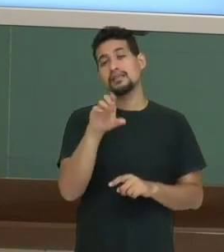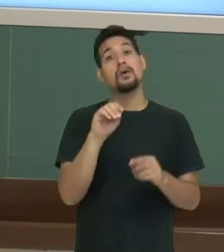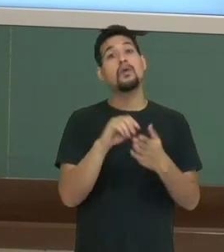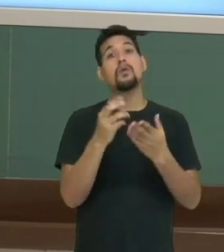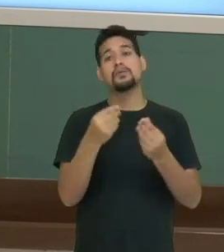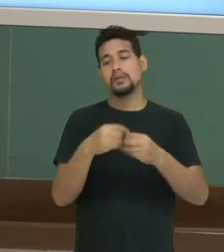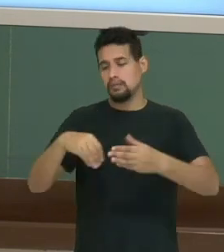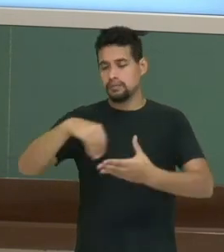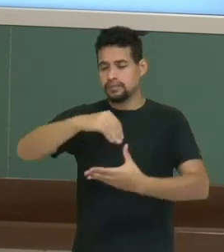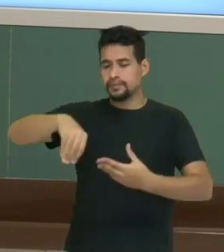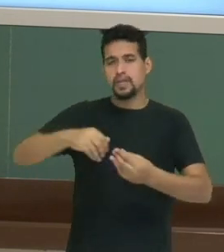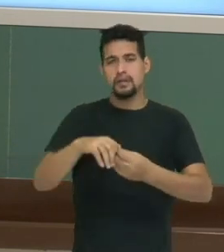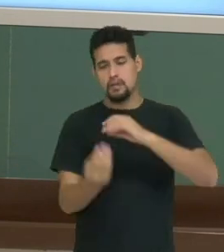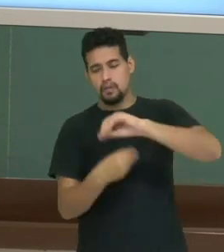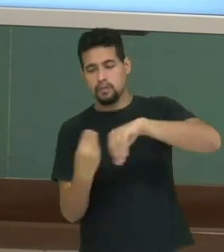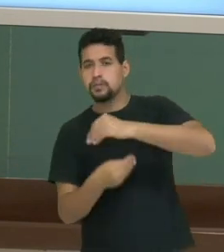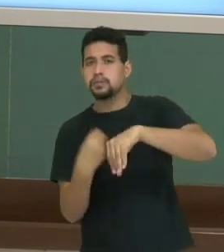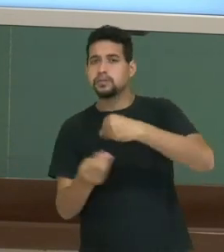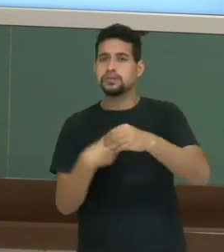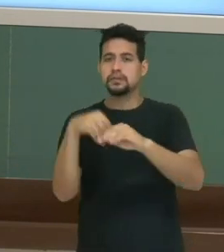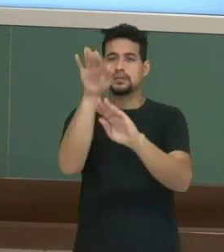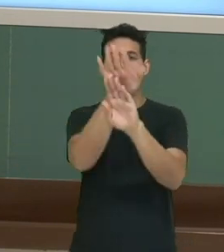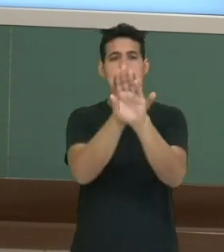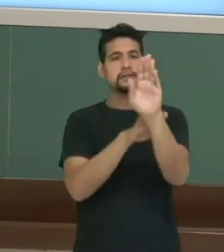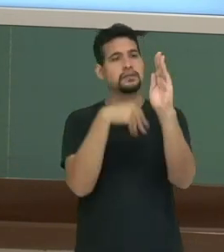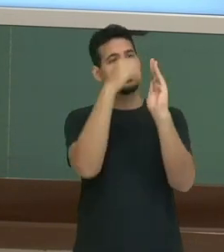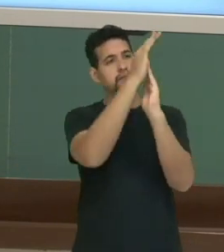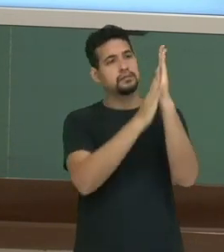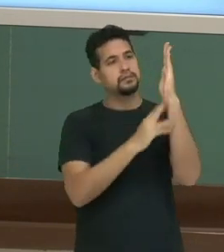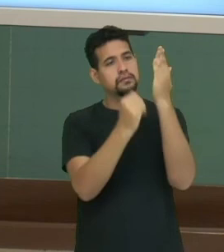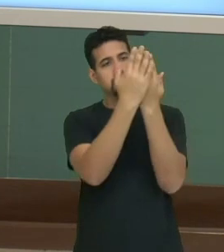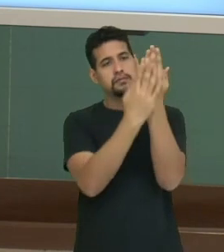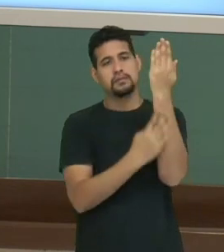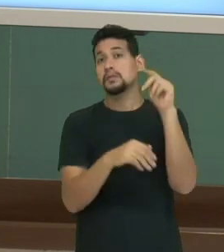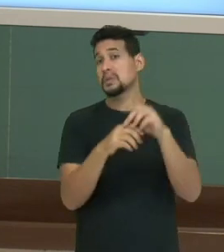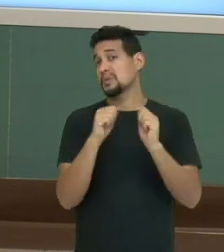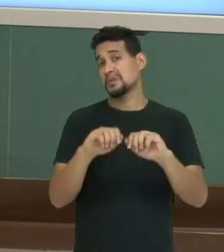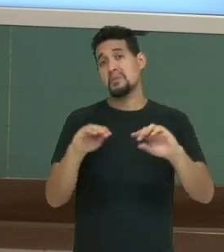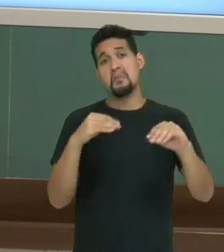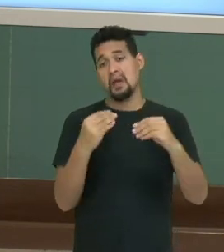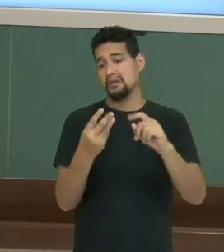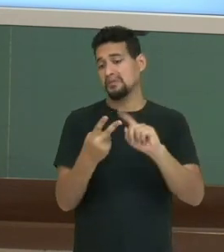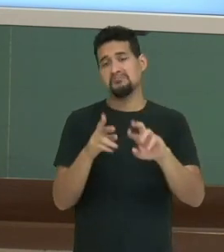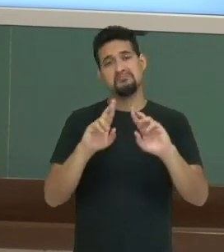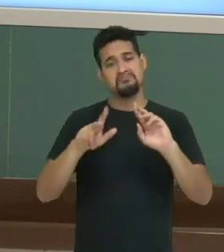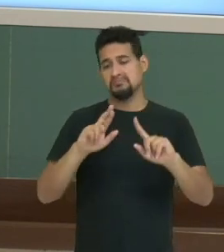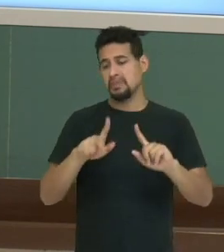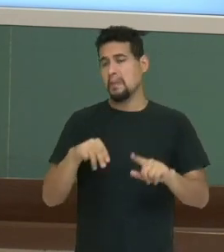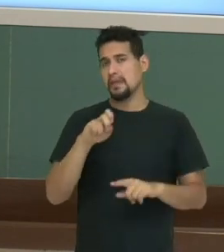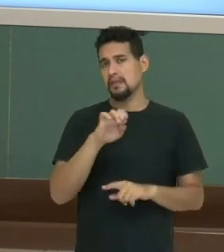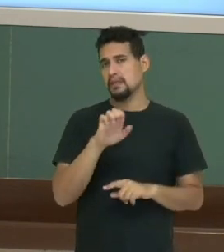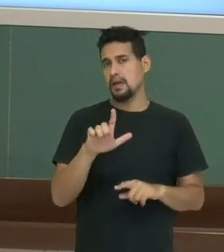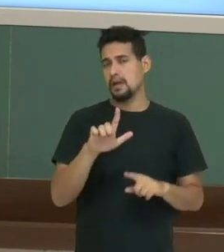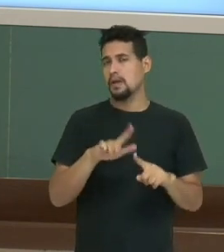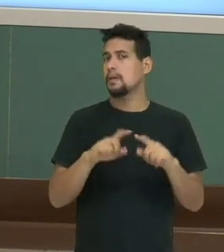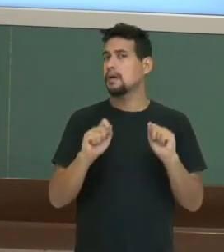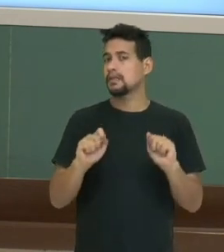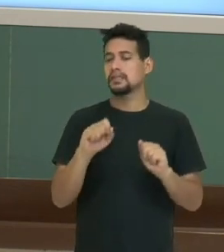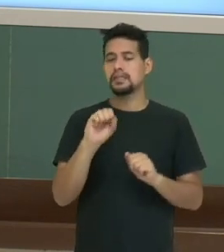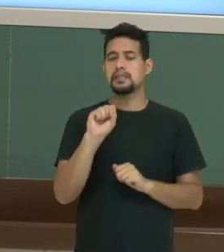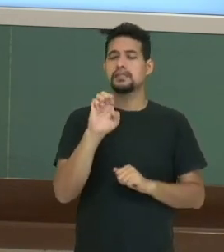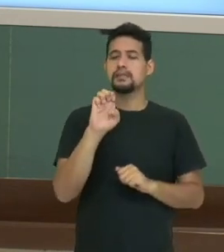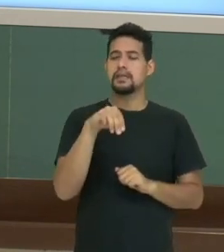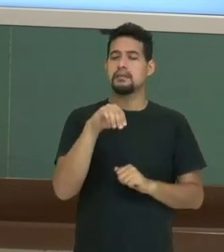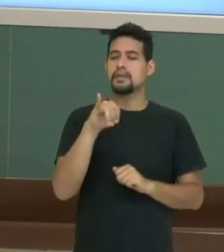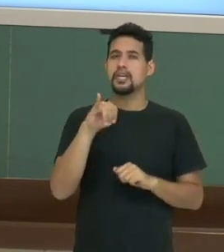para fazer a deposição desse metal sobre uma outra superfície, que pode ser de plástico ou de um outro tipo de metal. As semijoias são